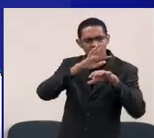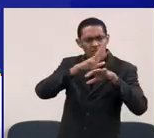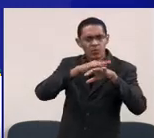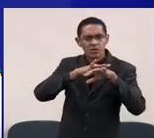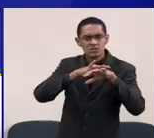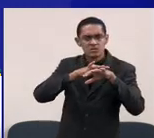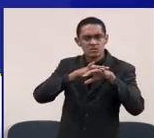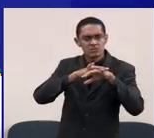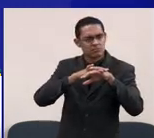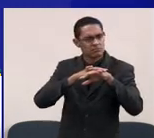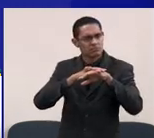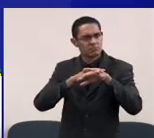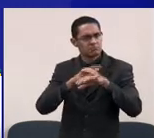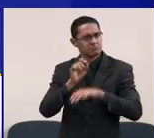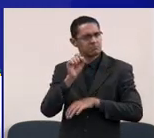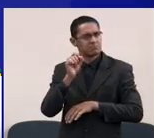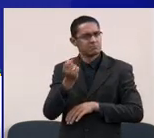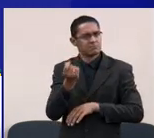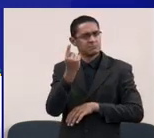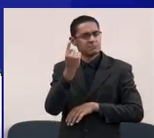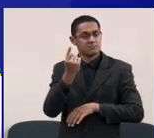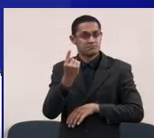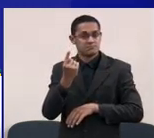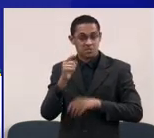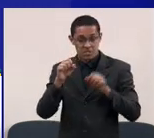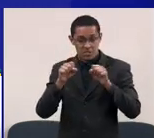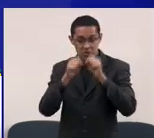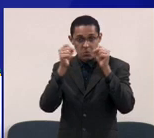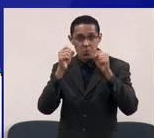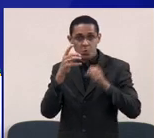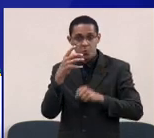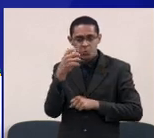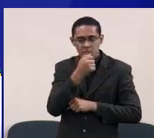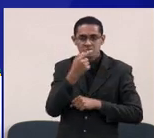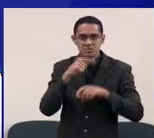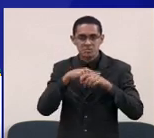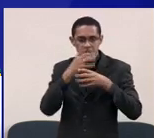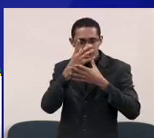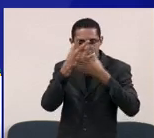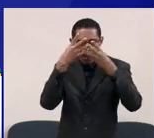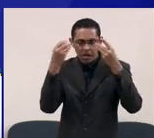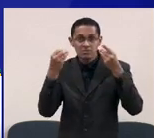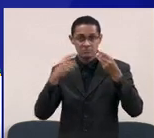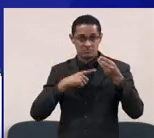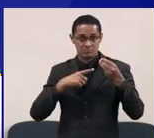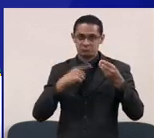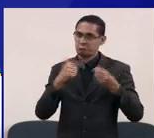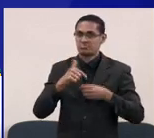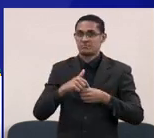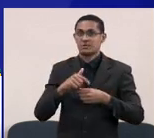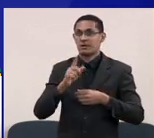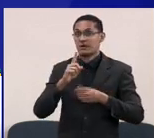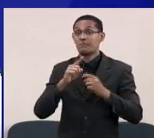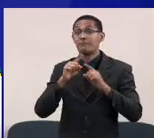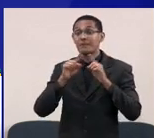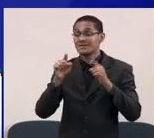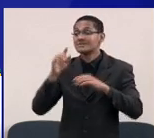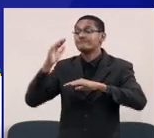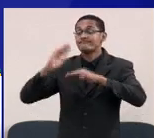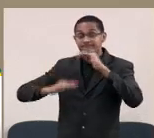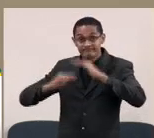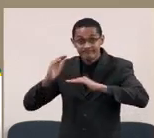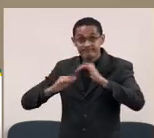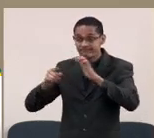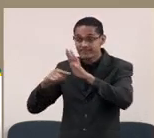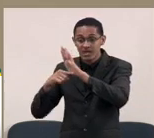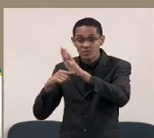cura para o autismo. Existe um acompanhamento de profissionais multidisciplinares para que essas crianças,